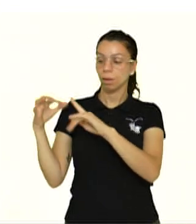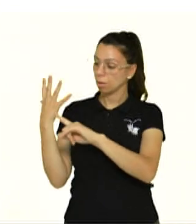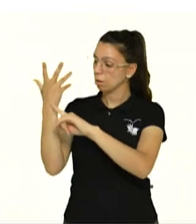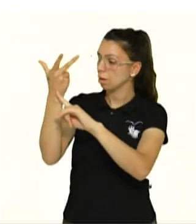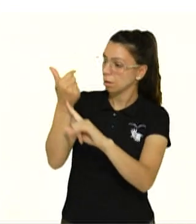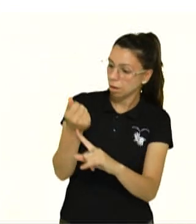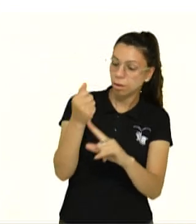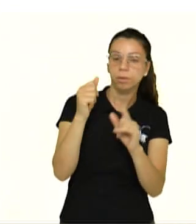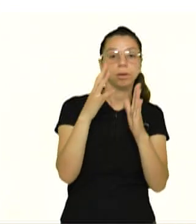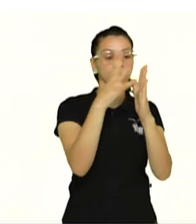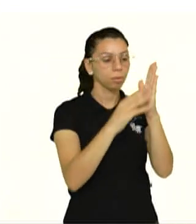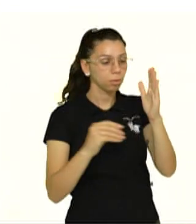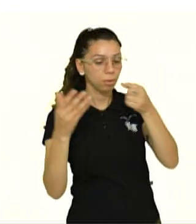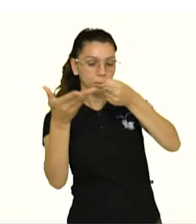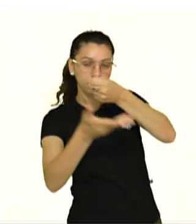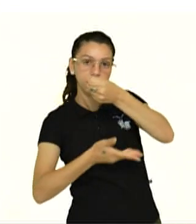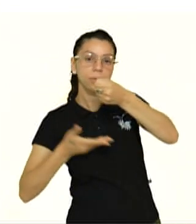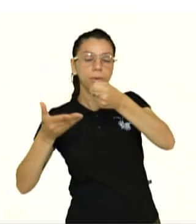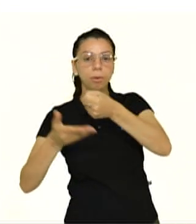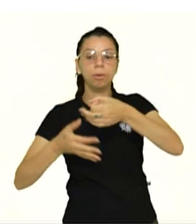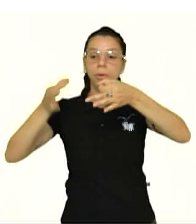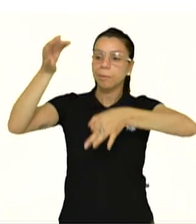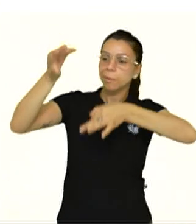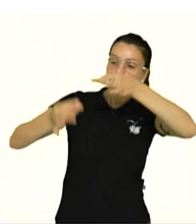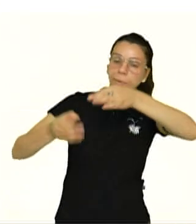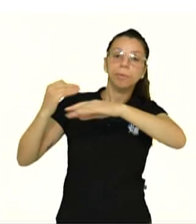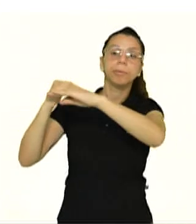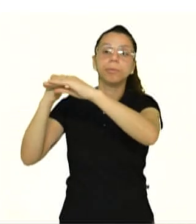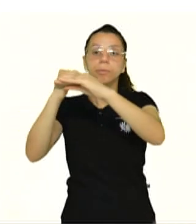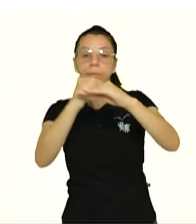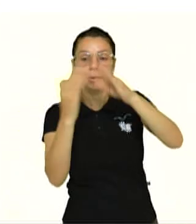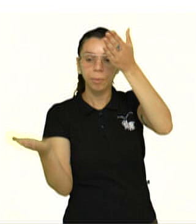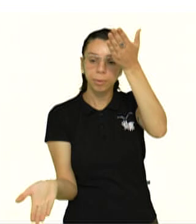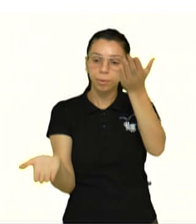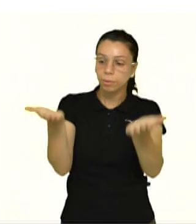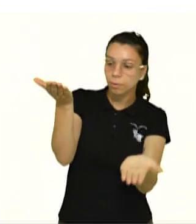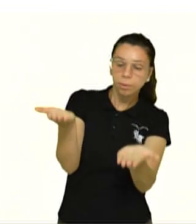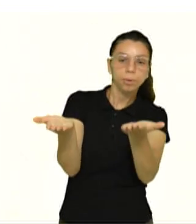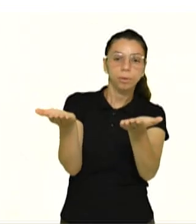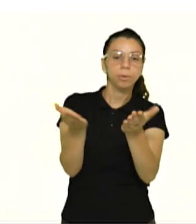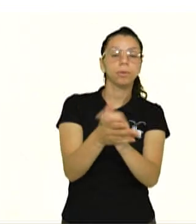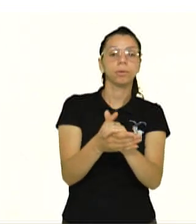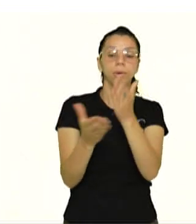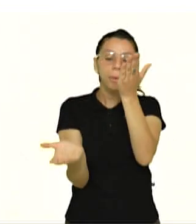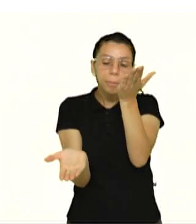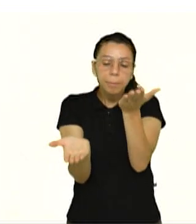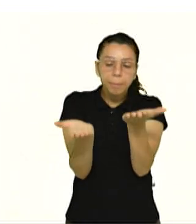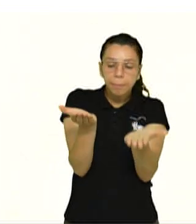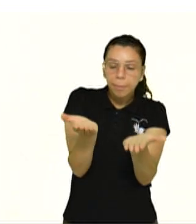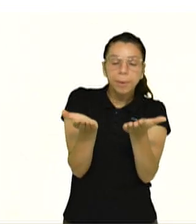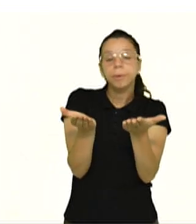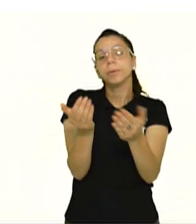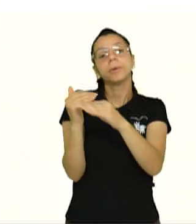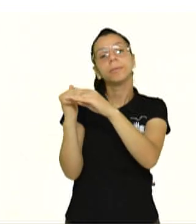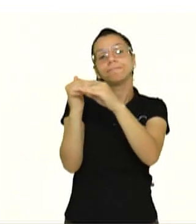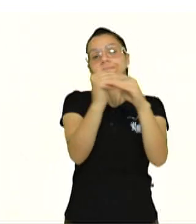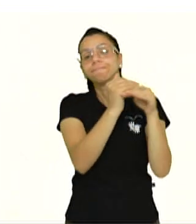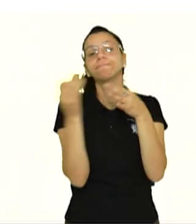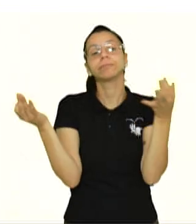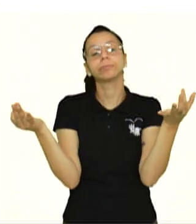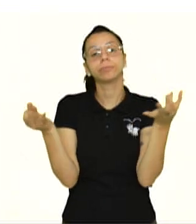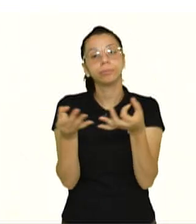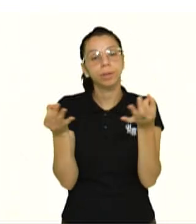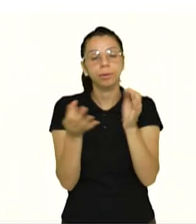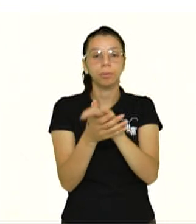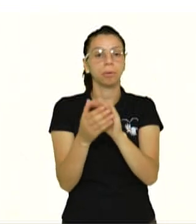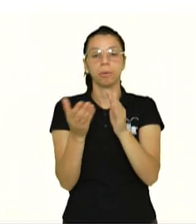se baseava na noção de justa medida, o justo meio, o equilíbrio, né, a proporção harmônica, nem